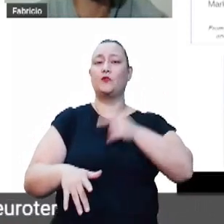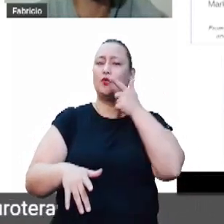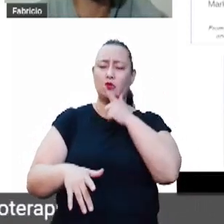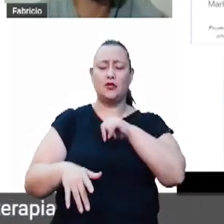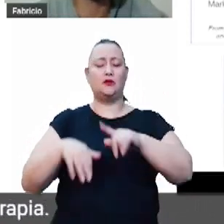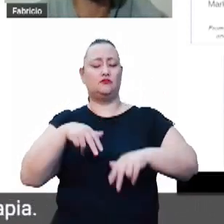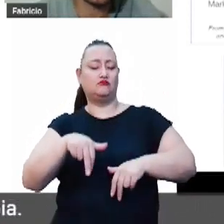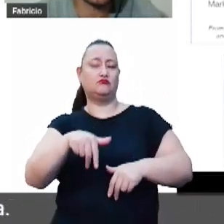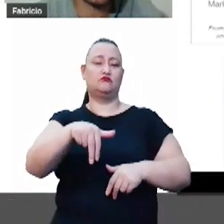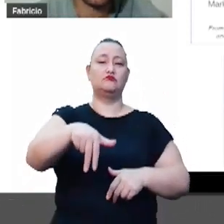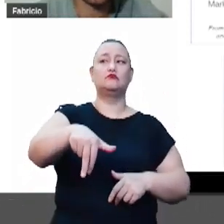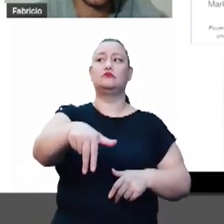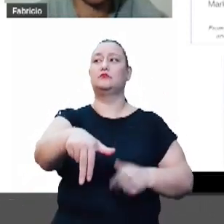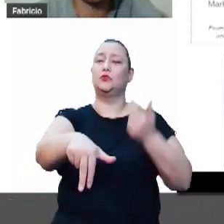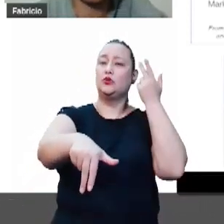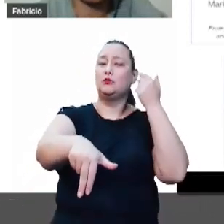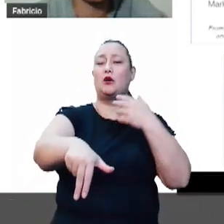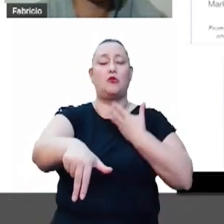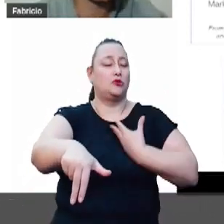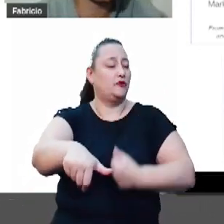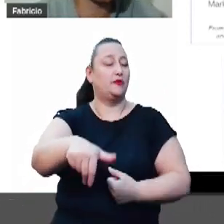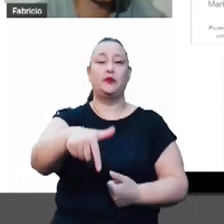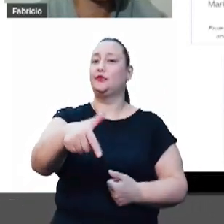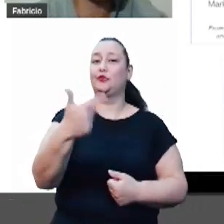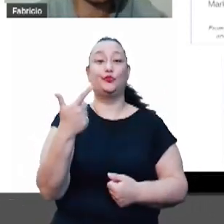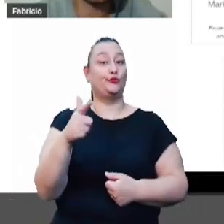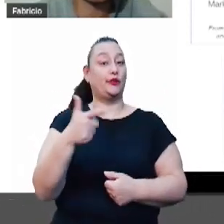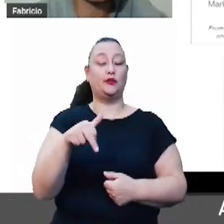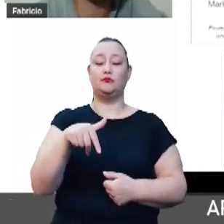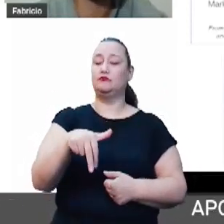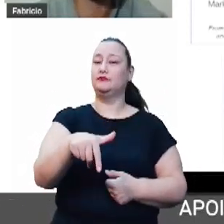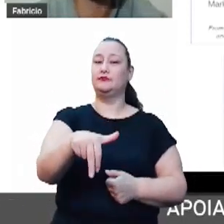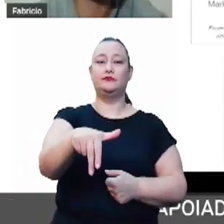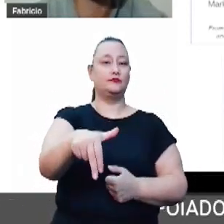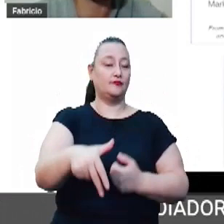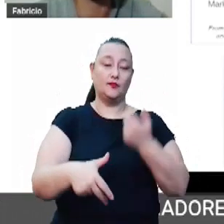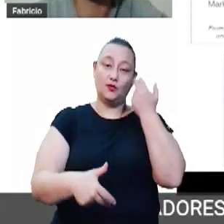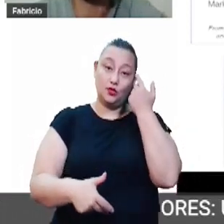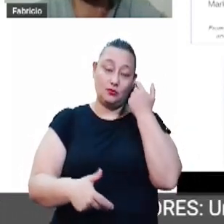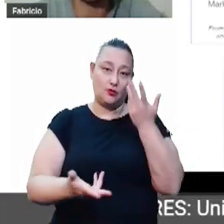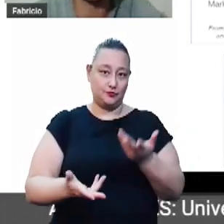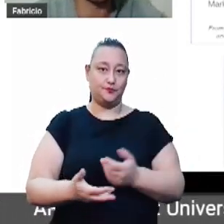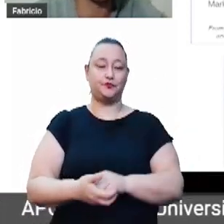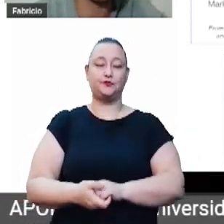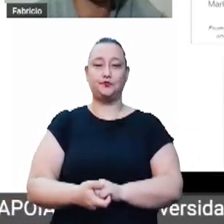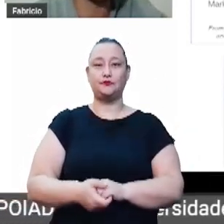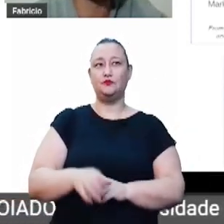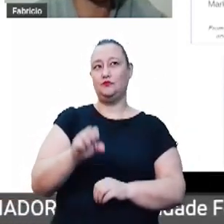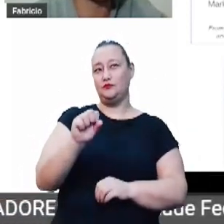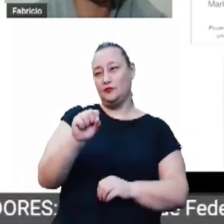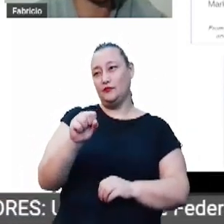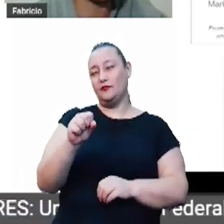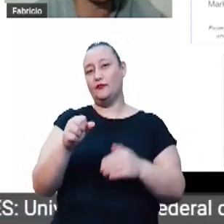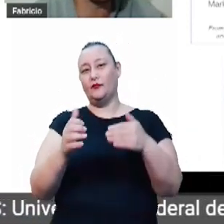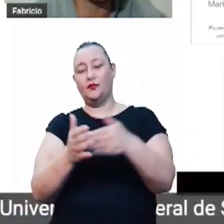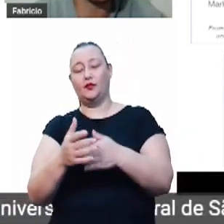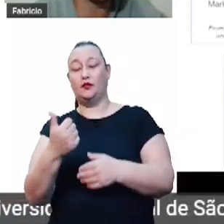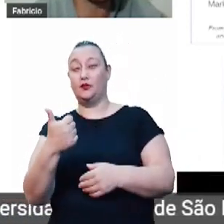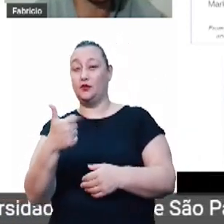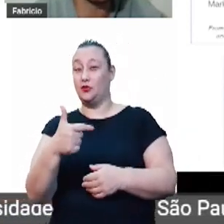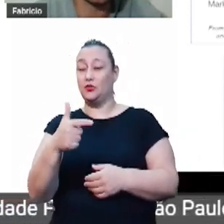pessoa anda no dia a dia, né? Então eles veem que a pessoa anda no dia a dia com uma velocidade um pouquinho superior, em torno de 8 a 12%